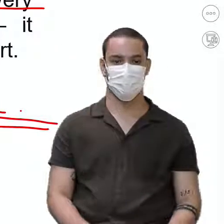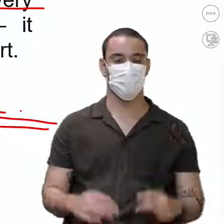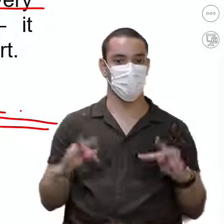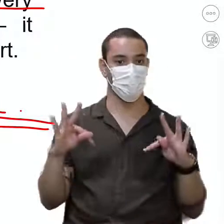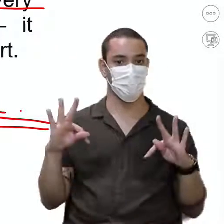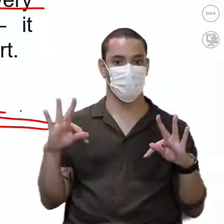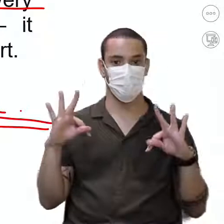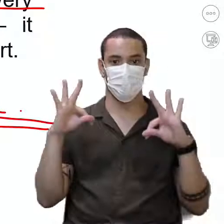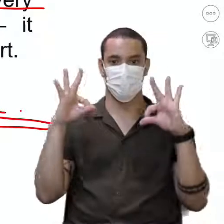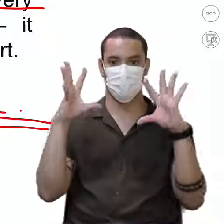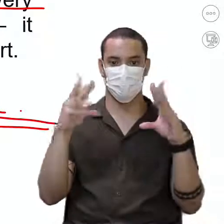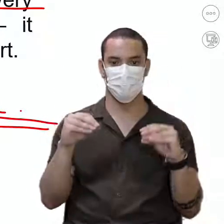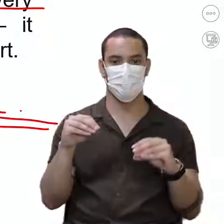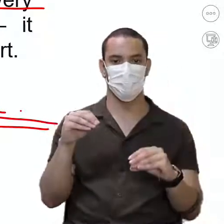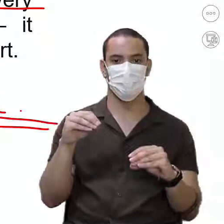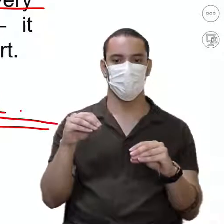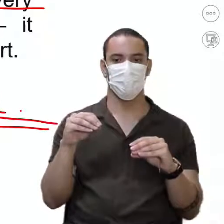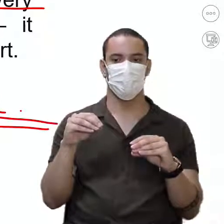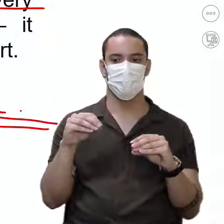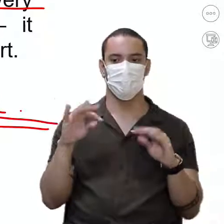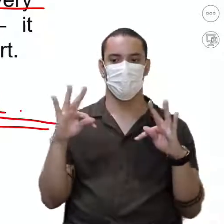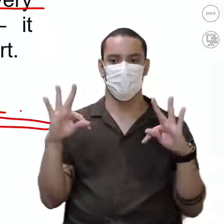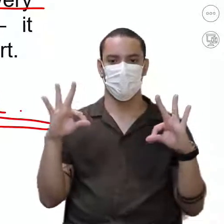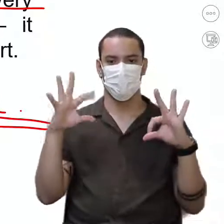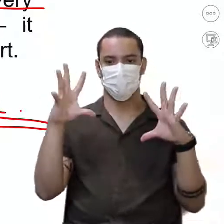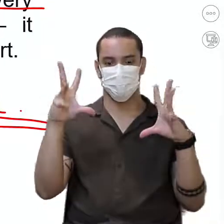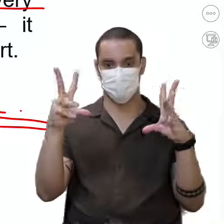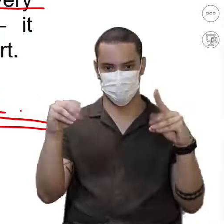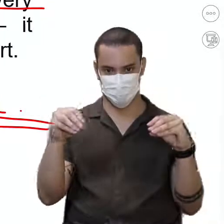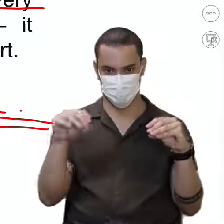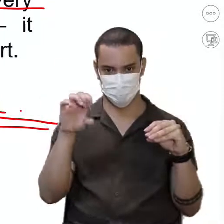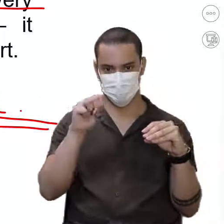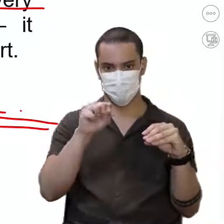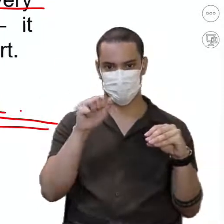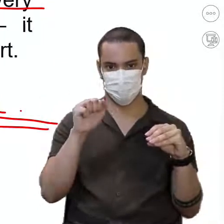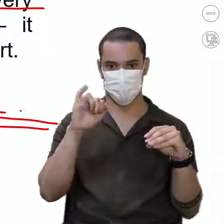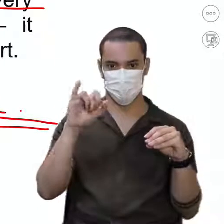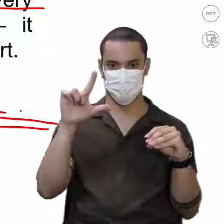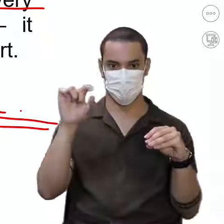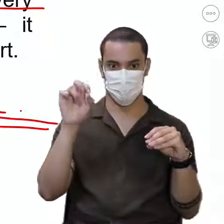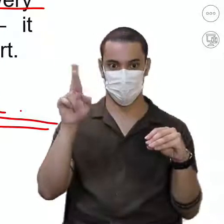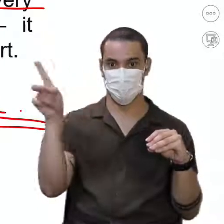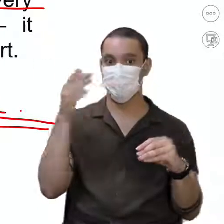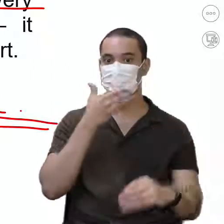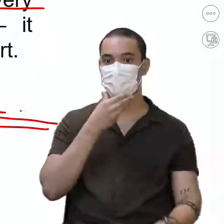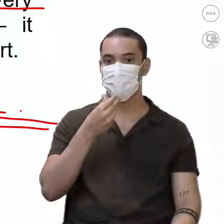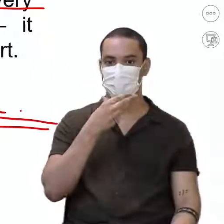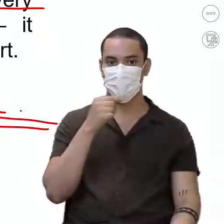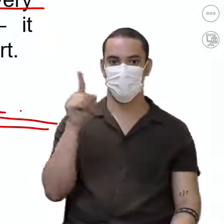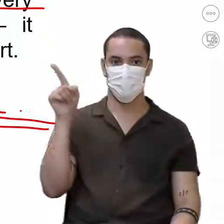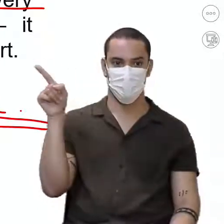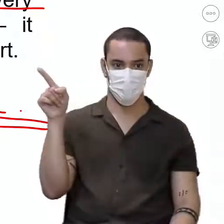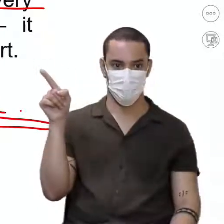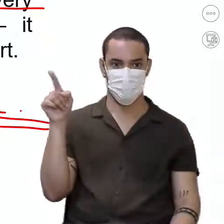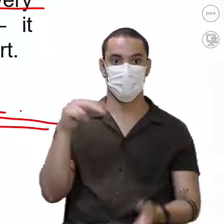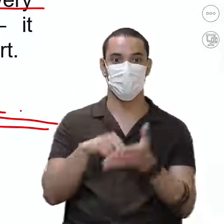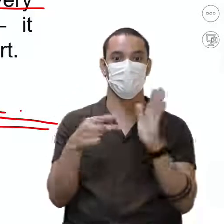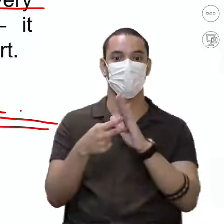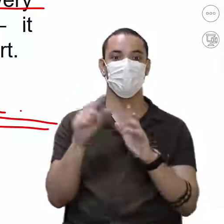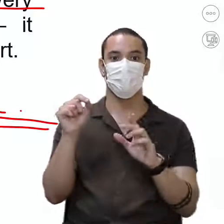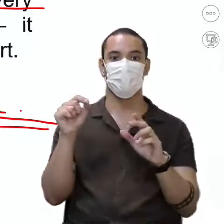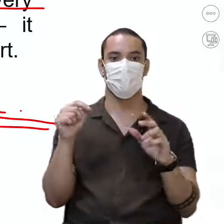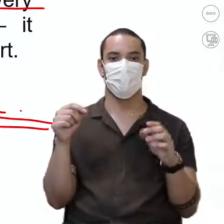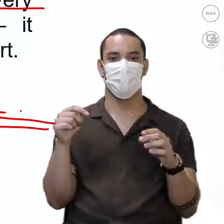Todo sailor, o que é essa palavra aqui? Sailor é esse cara aqui, marinheiro. É esse outro cara aqui, um